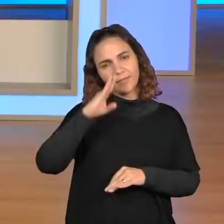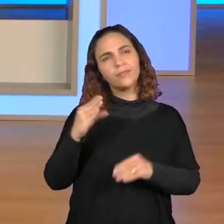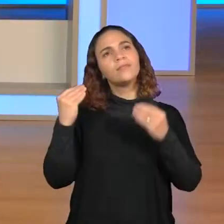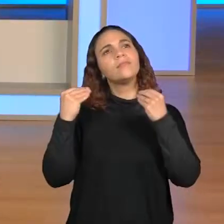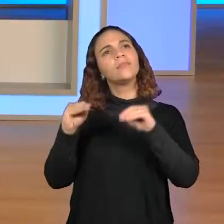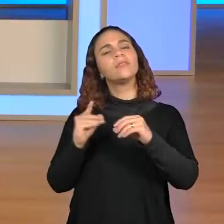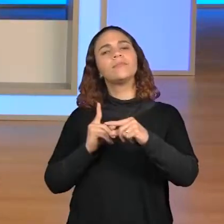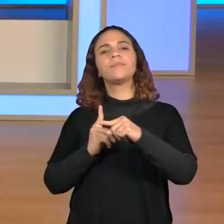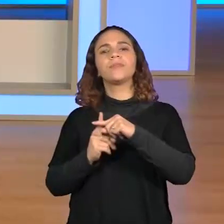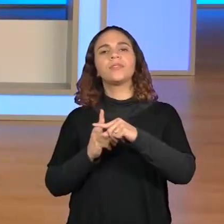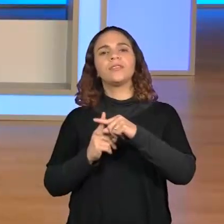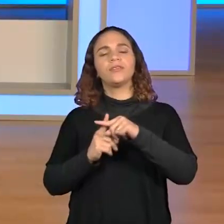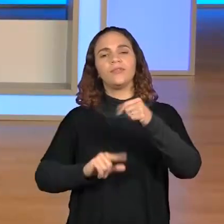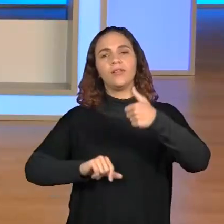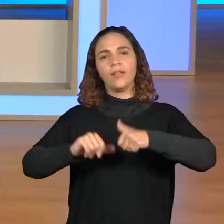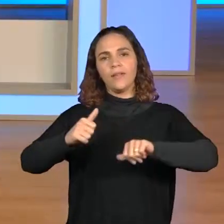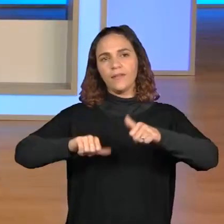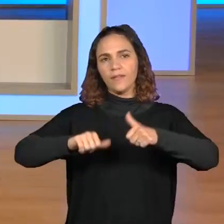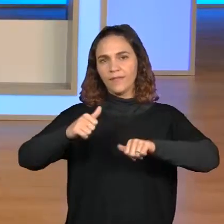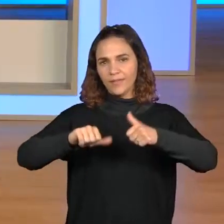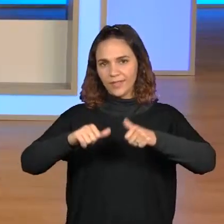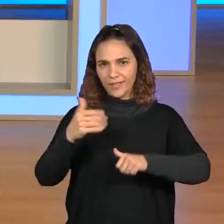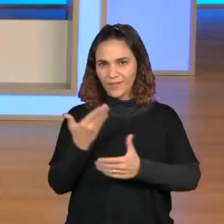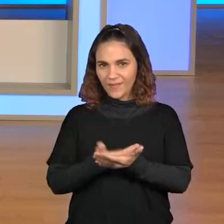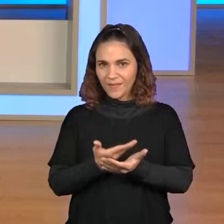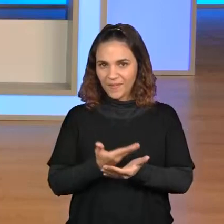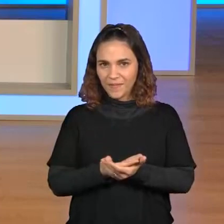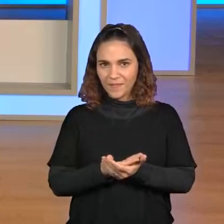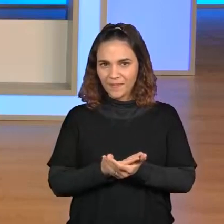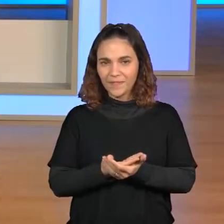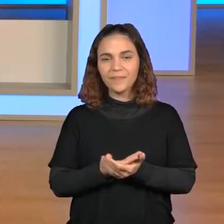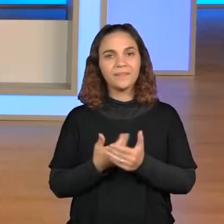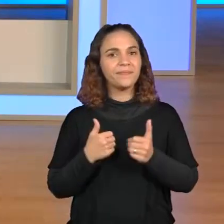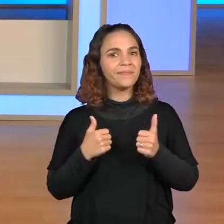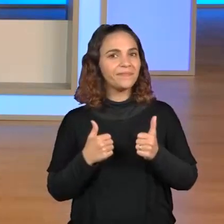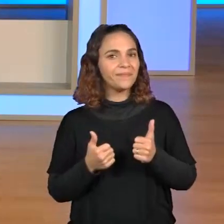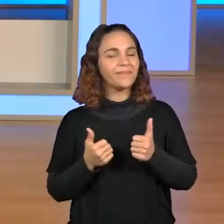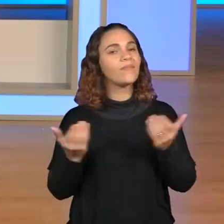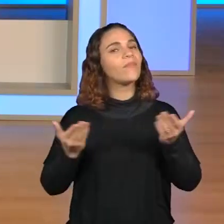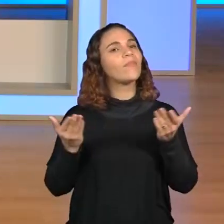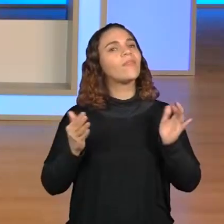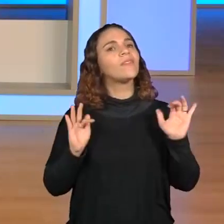avalie aí positivamente a nossa aula. Galerinha,